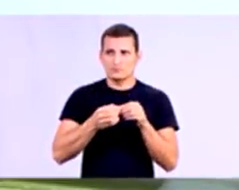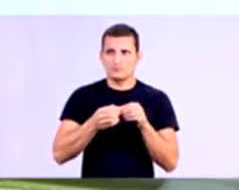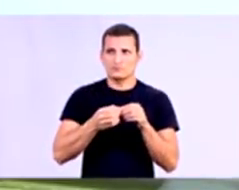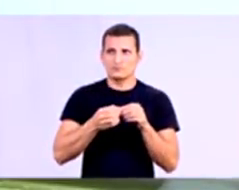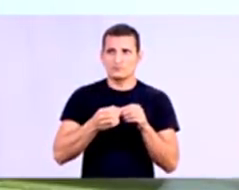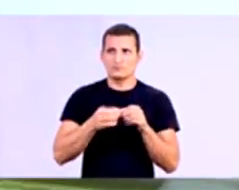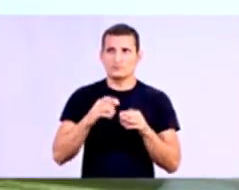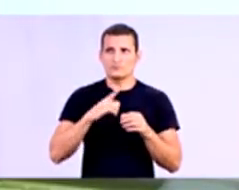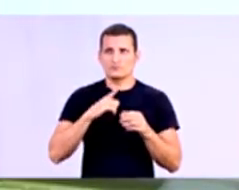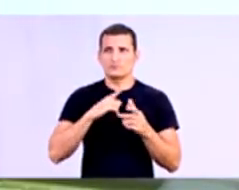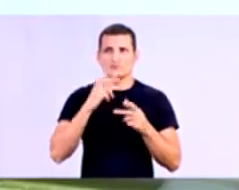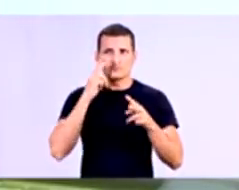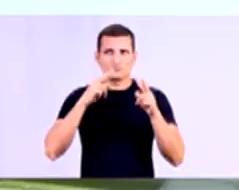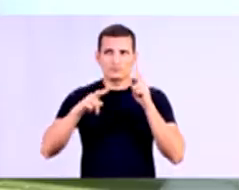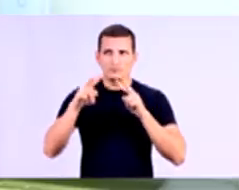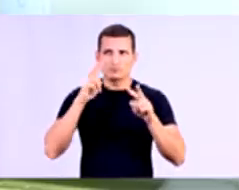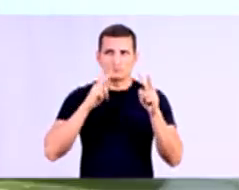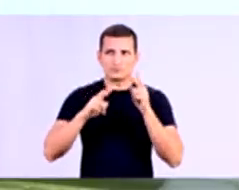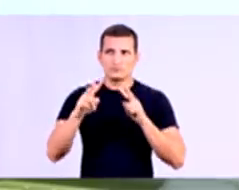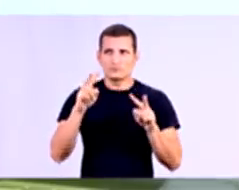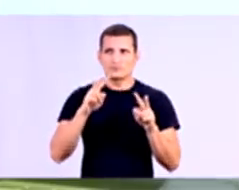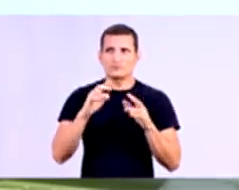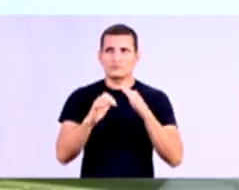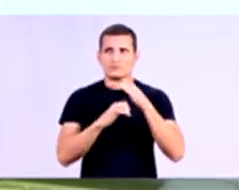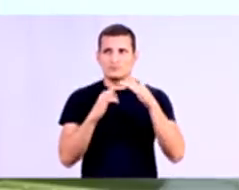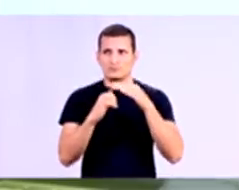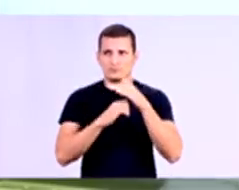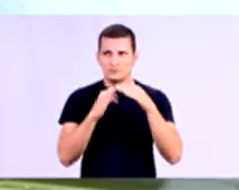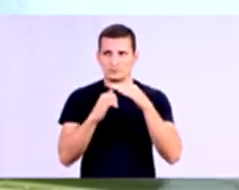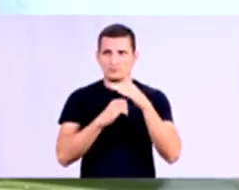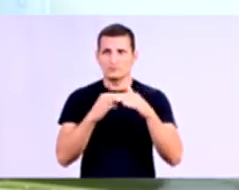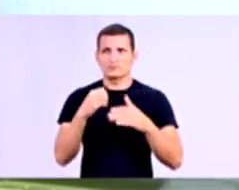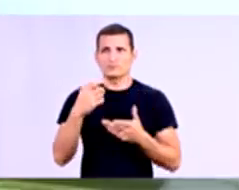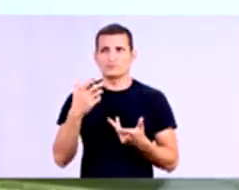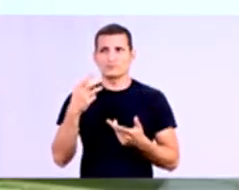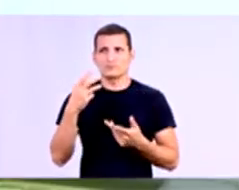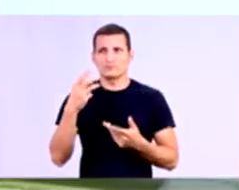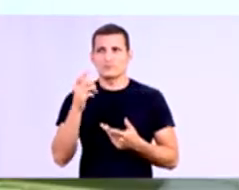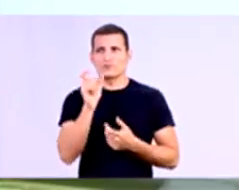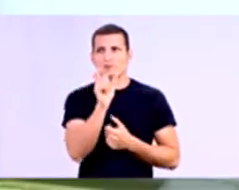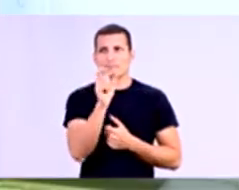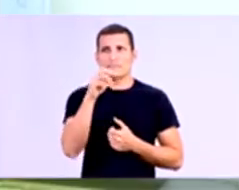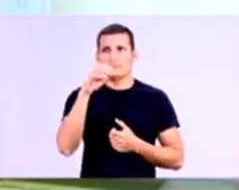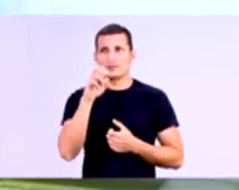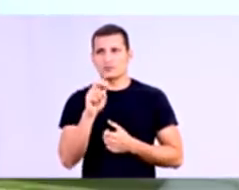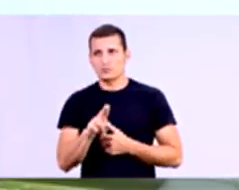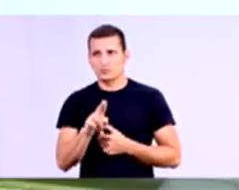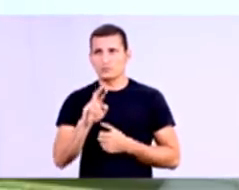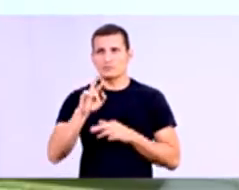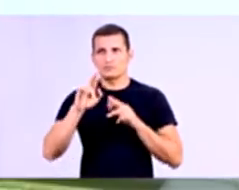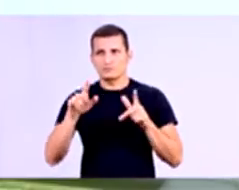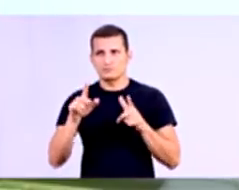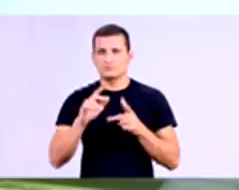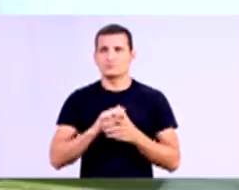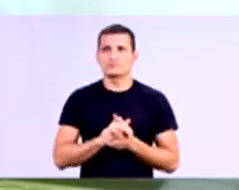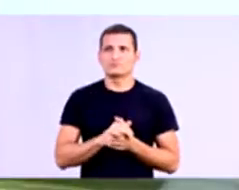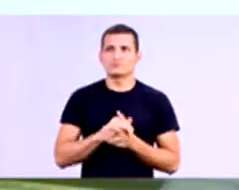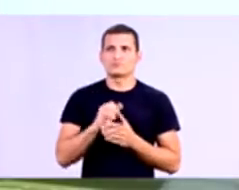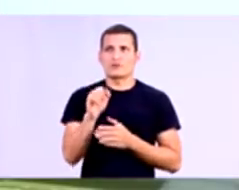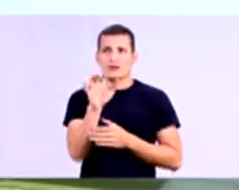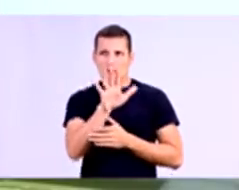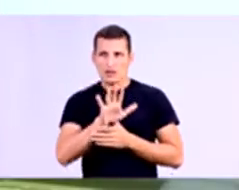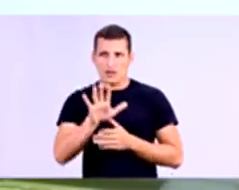aí visuais de empresas terceiras, para dar um menu diferenciado, né, um